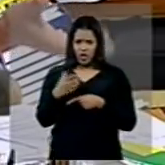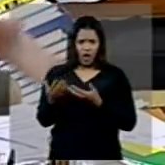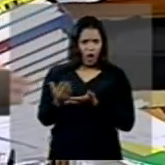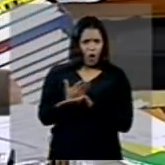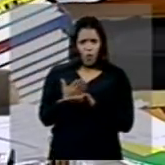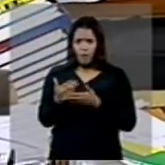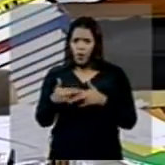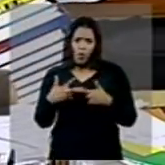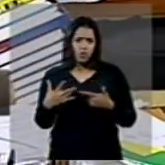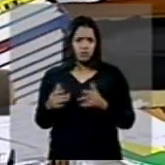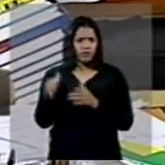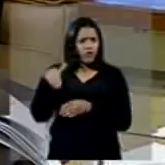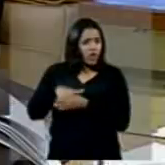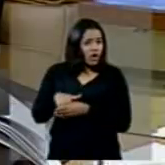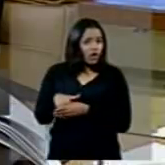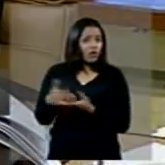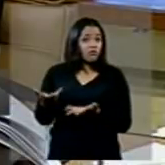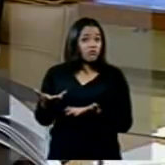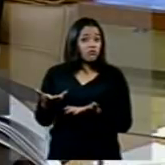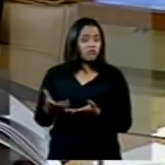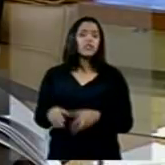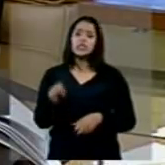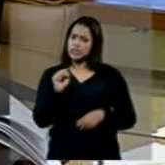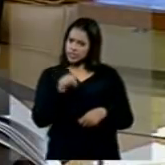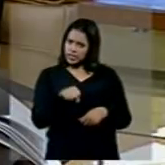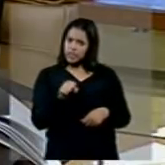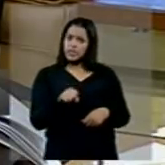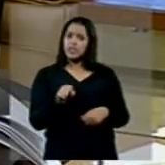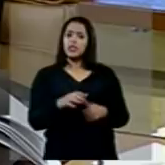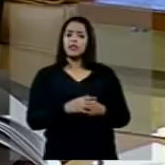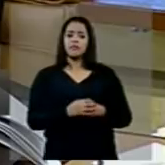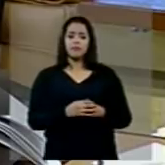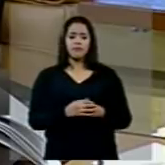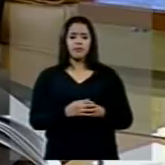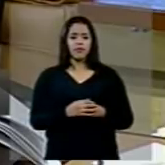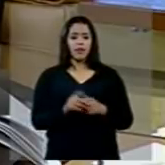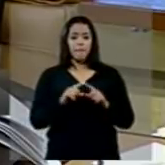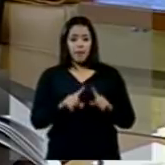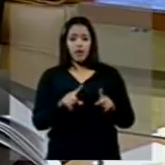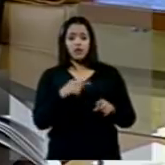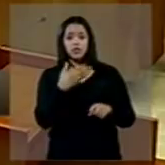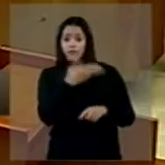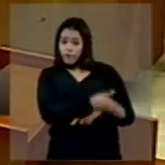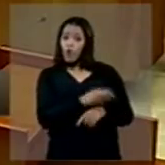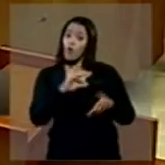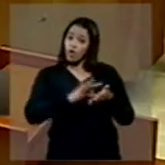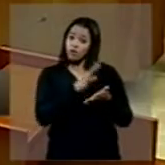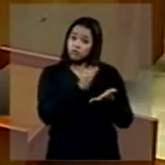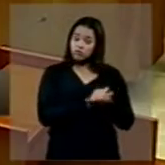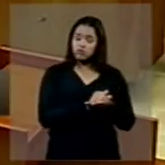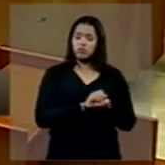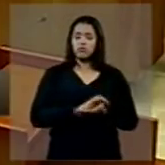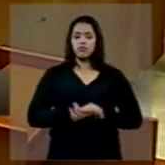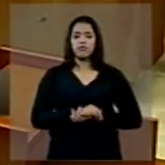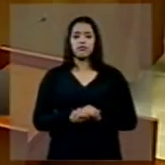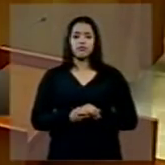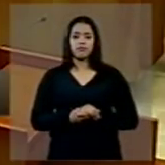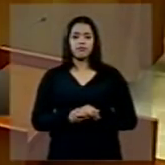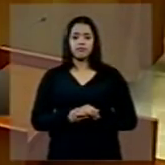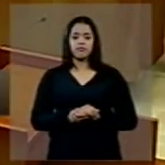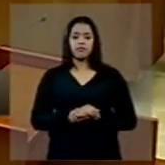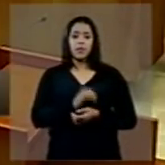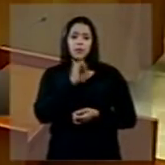votar? Sim. Isso é muito comum. Mas ela se recadastrou. Donas de casa ela se recadastrou, que lidam com detergente,